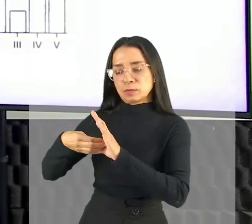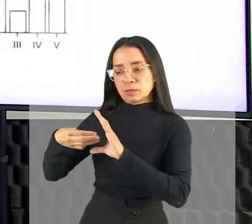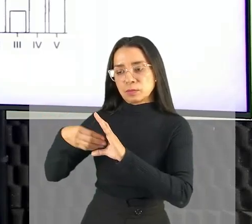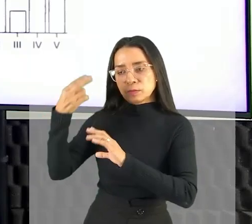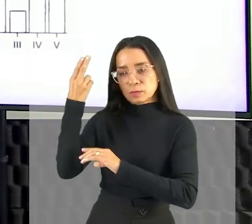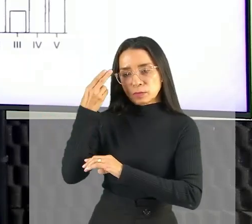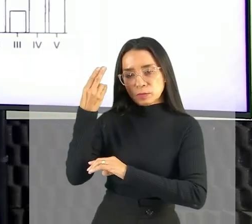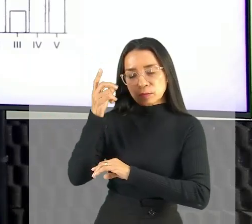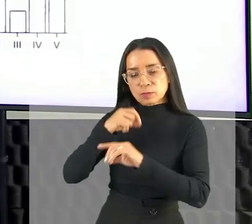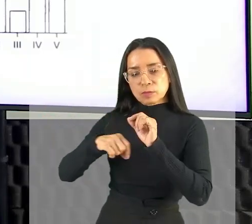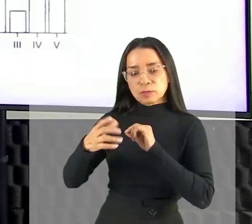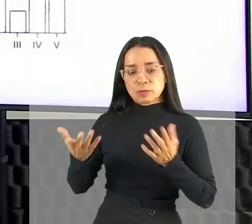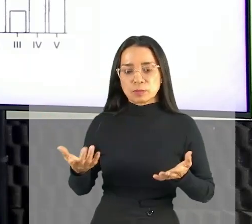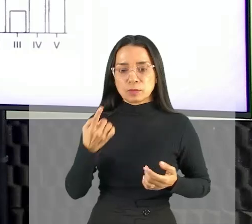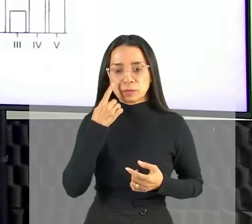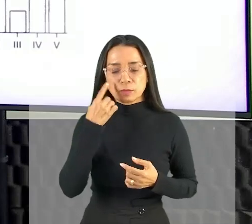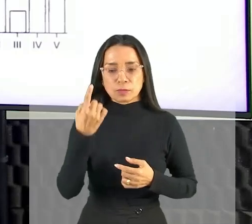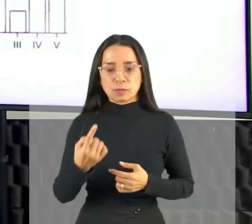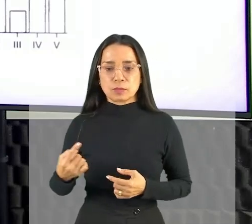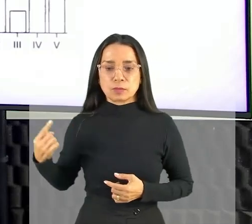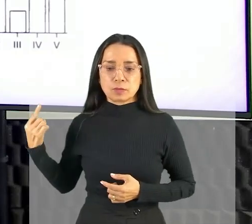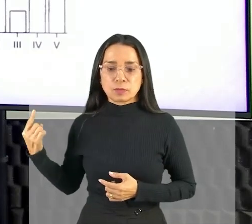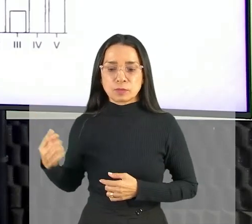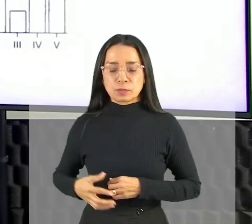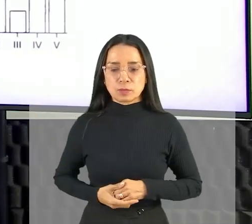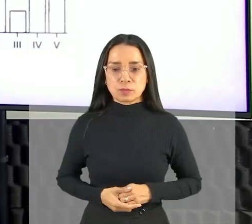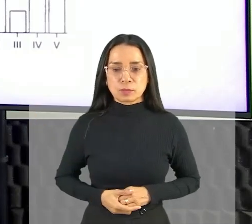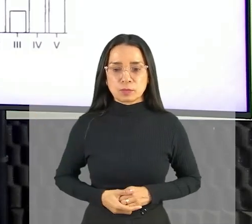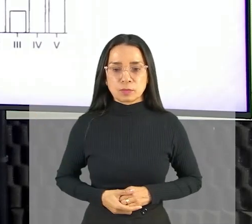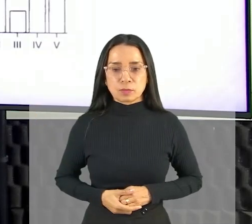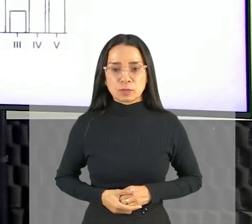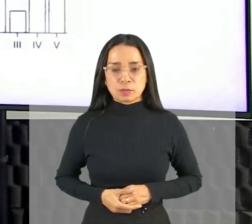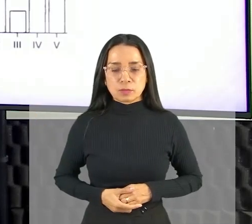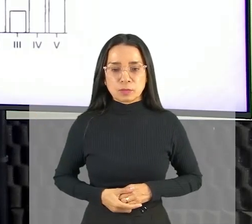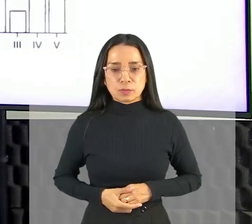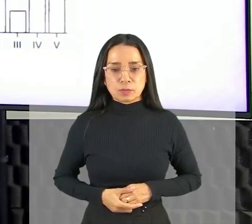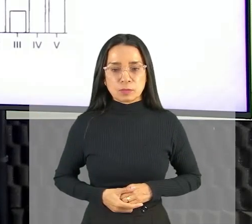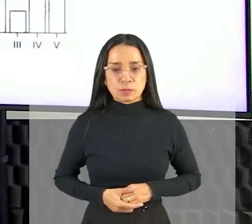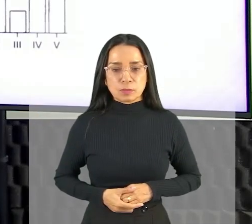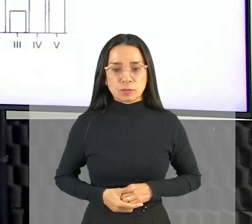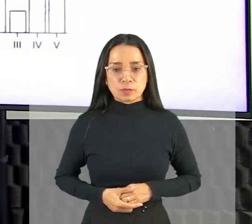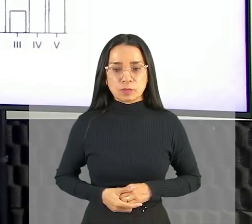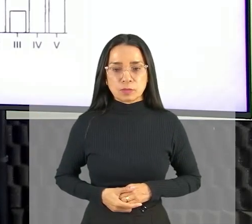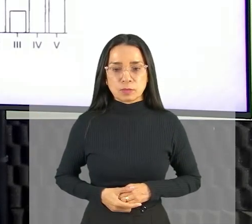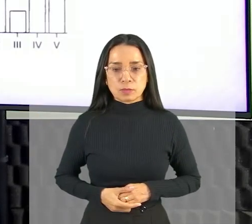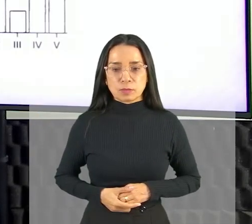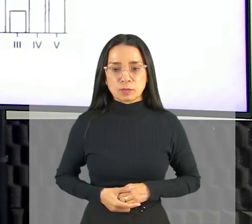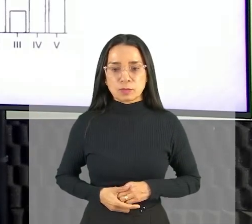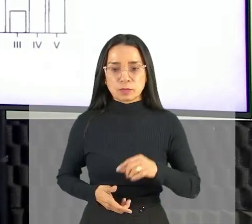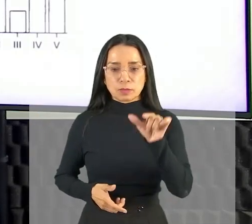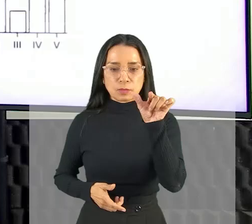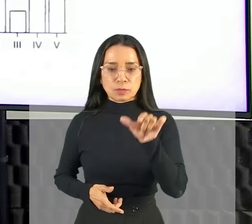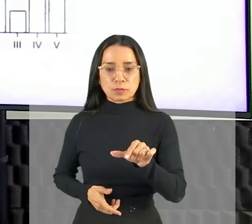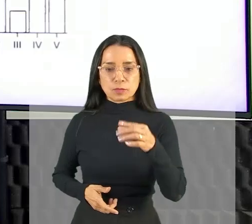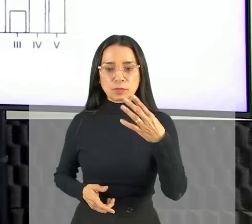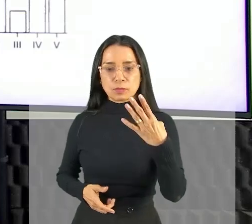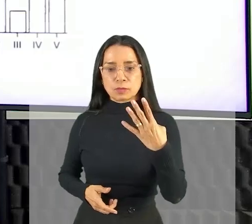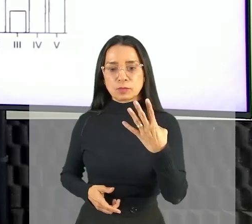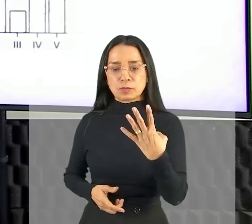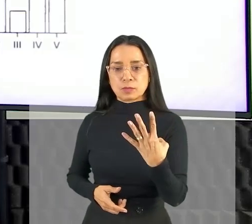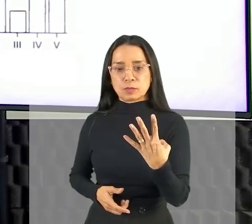né então vamos pegar aqui eh a coluna quatro de cada grupo tá